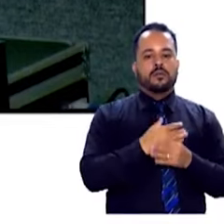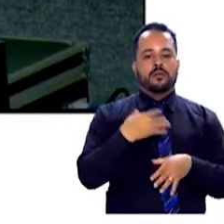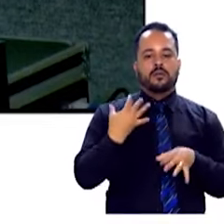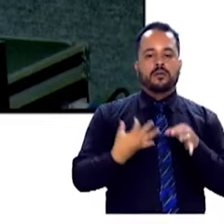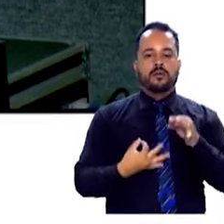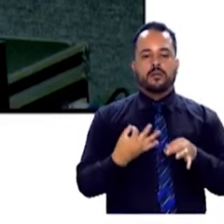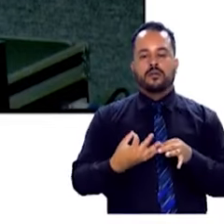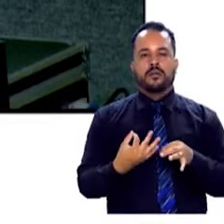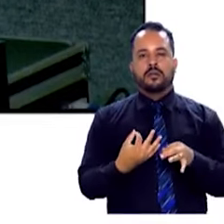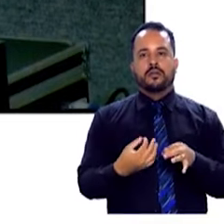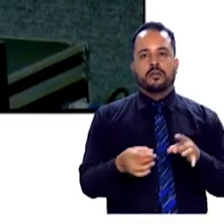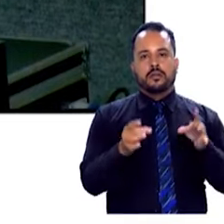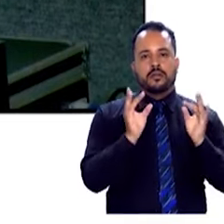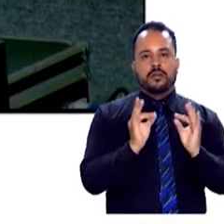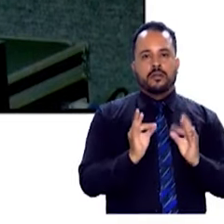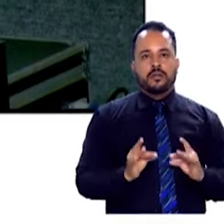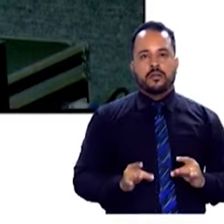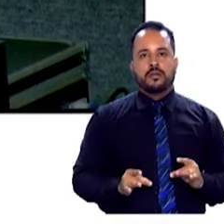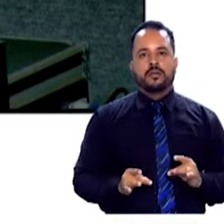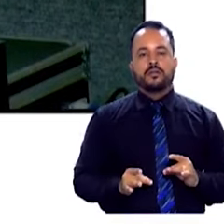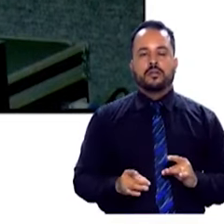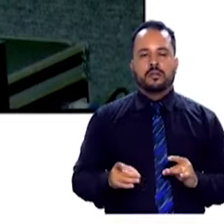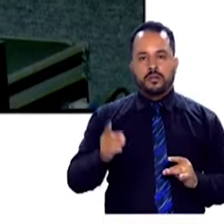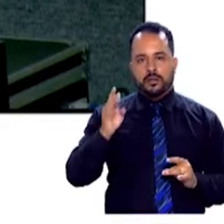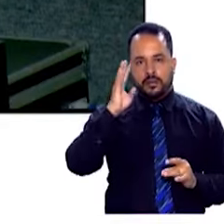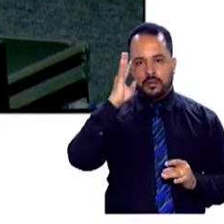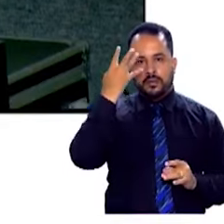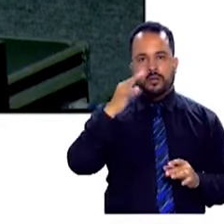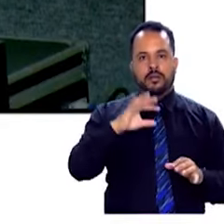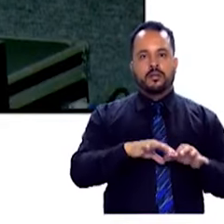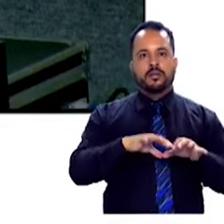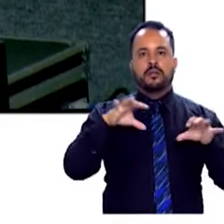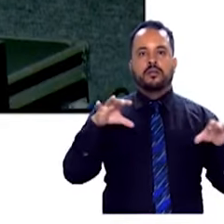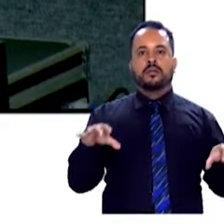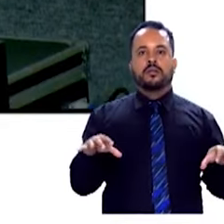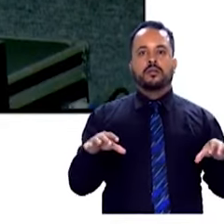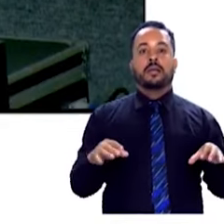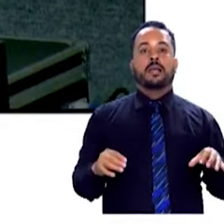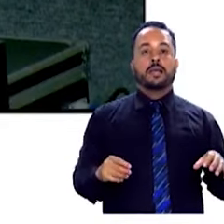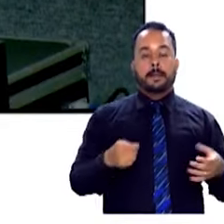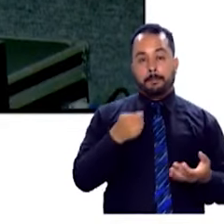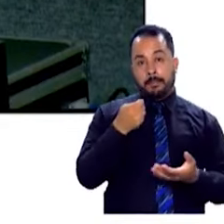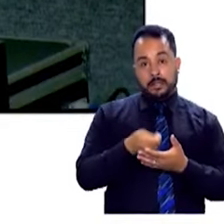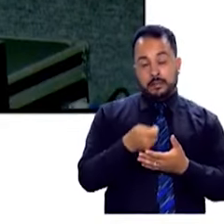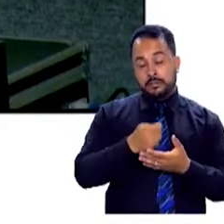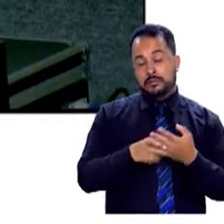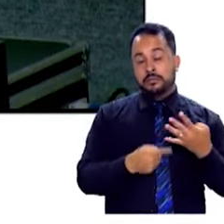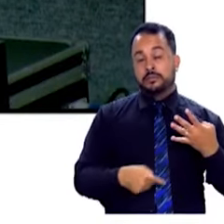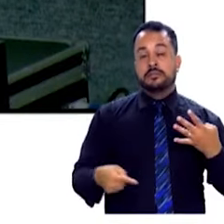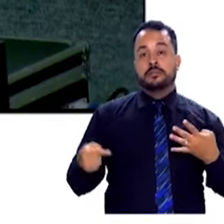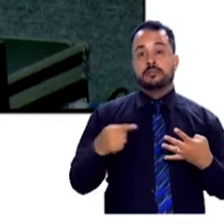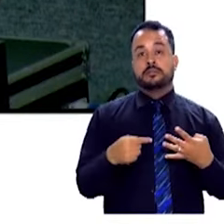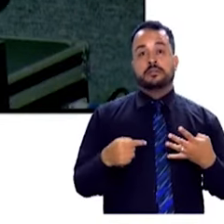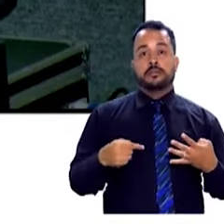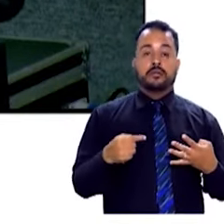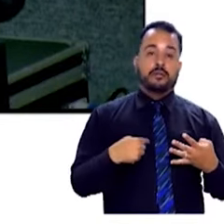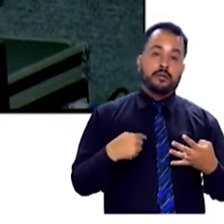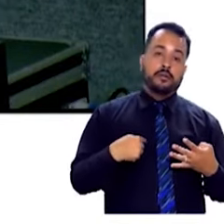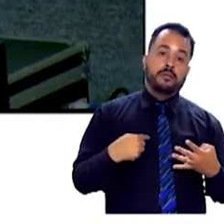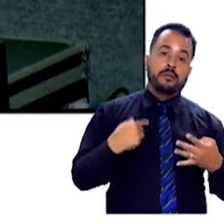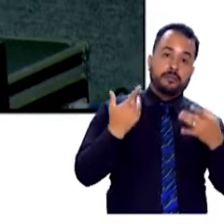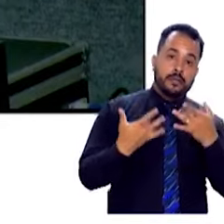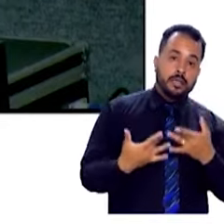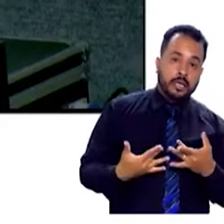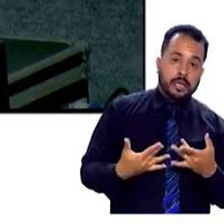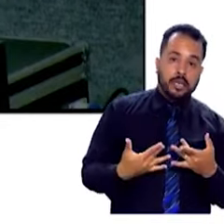peculiaridade aqui que não que torna esse caso distinto então é uma uma obrigação alternativa Ou isso ou aquilo ou segue ou explica porque não vai